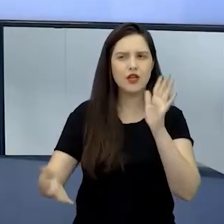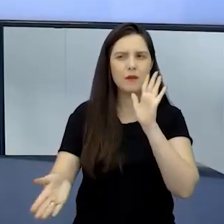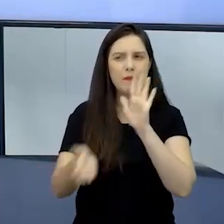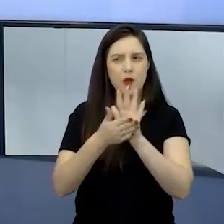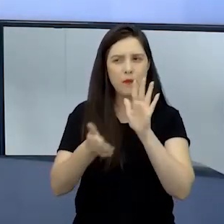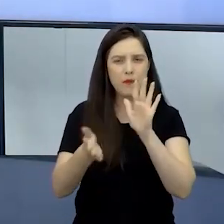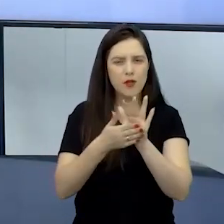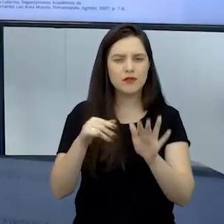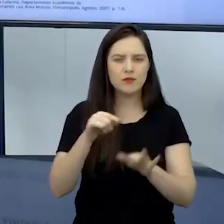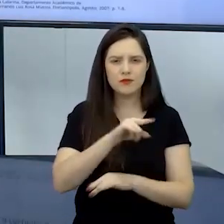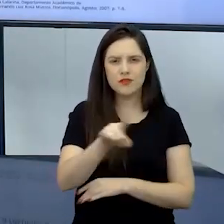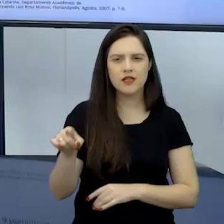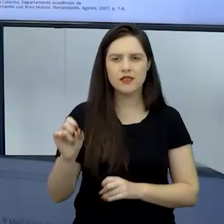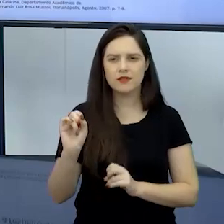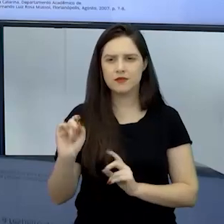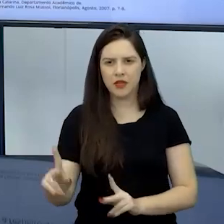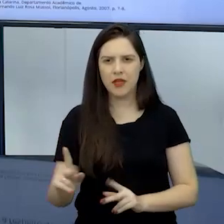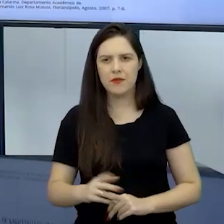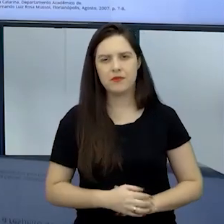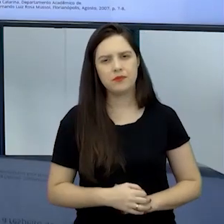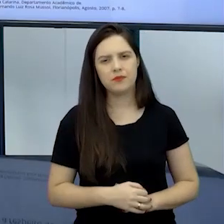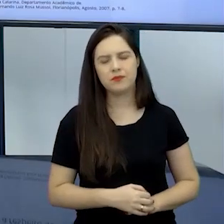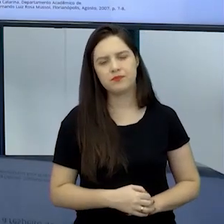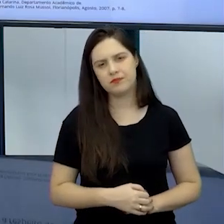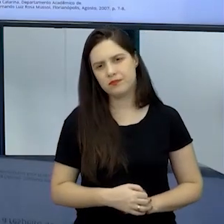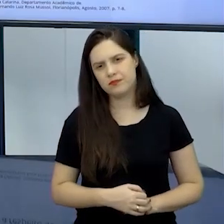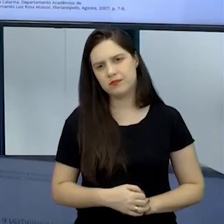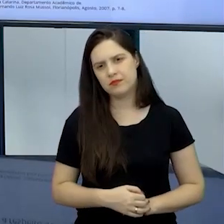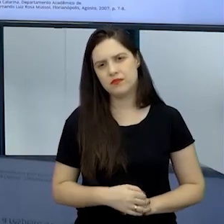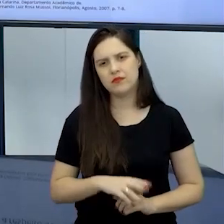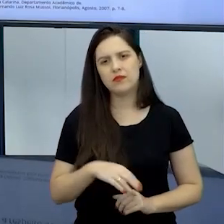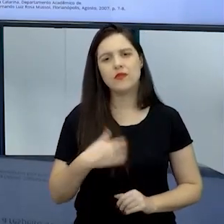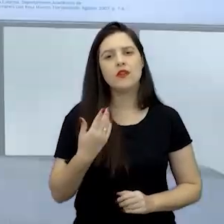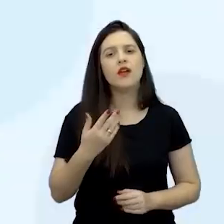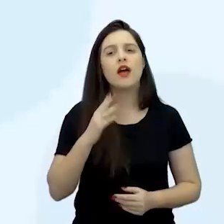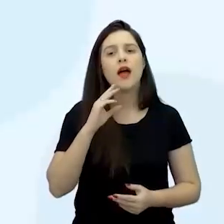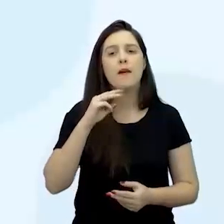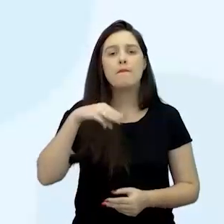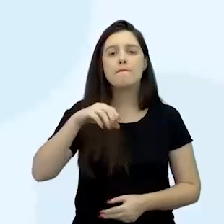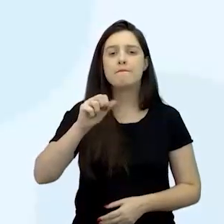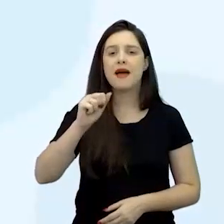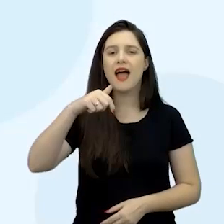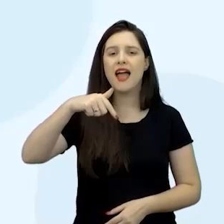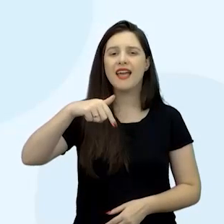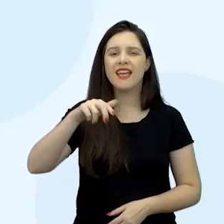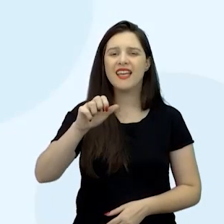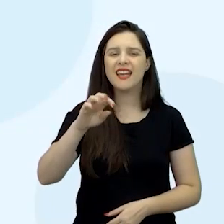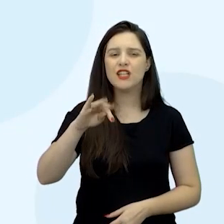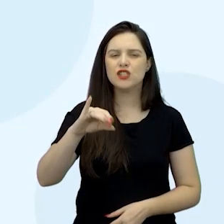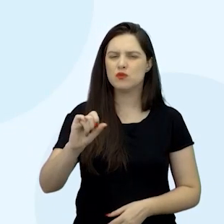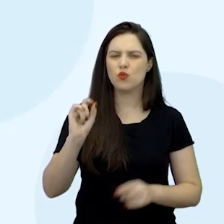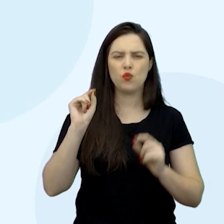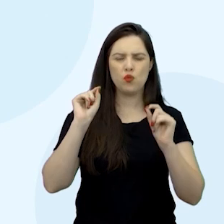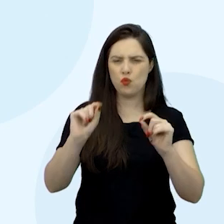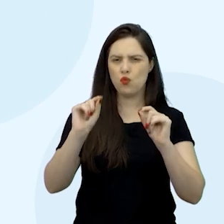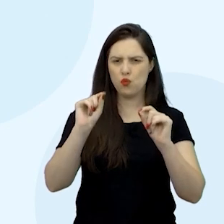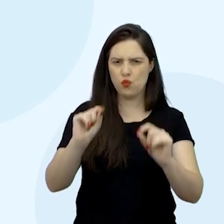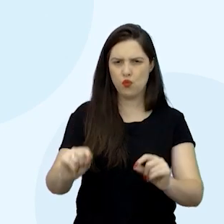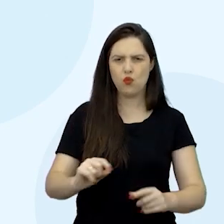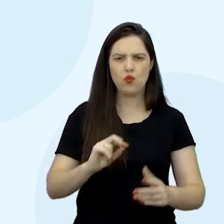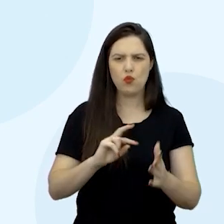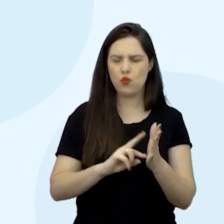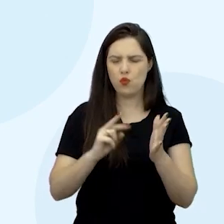aí, beleza? E aí, magnetismo, pessoal. O que é o magnetismo? Aí